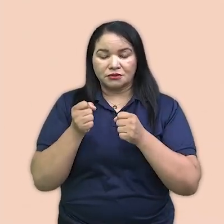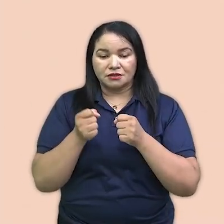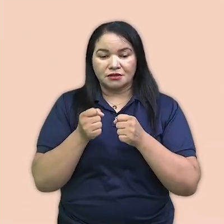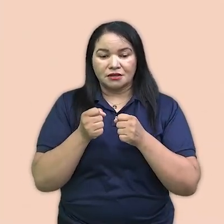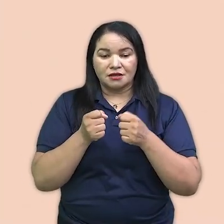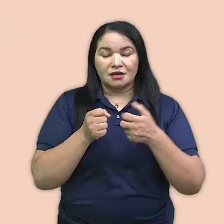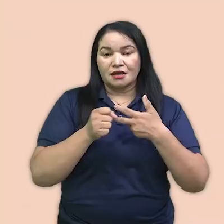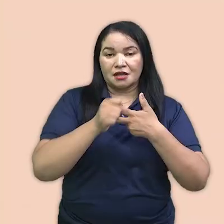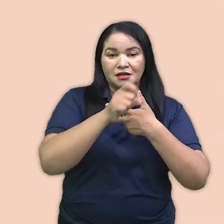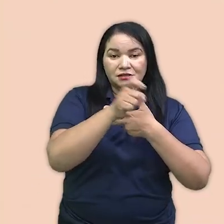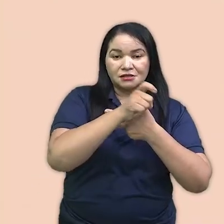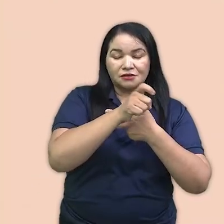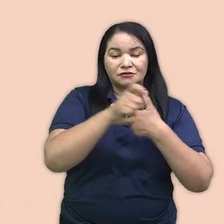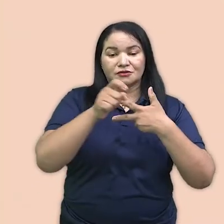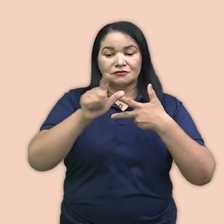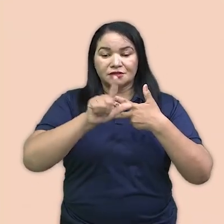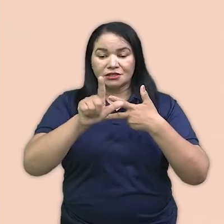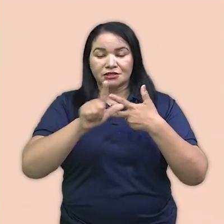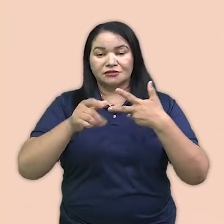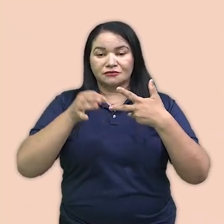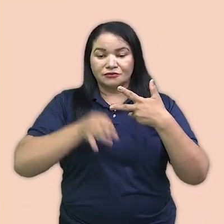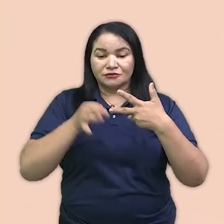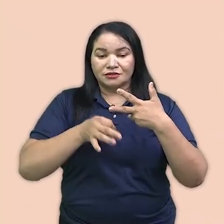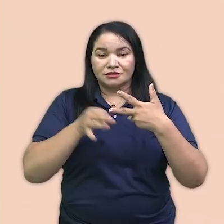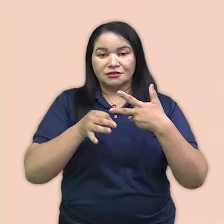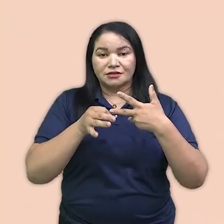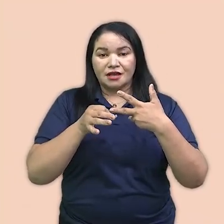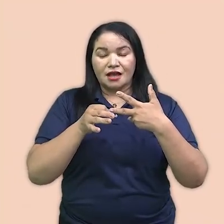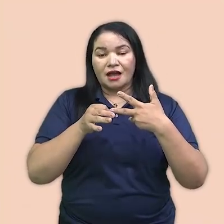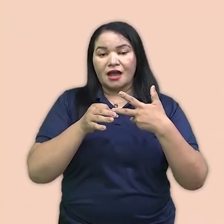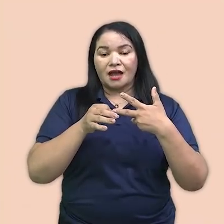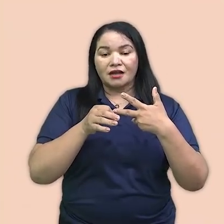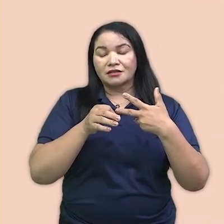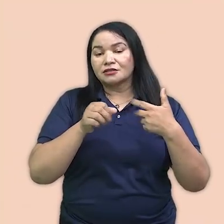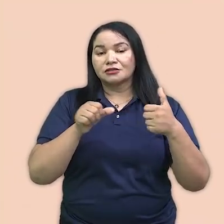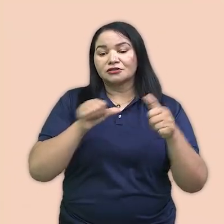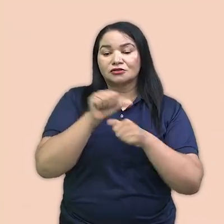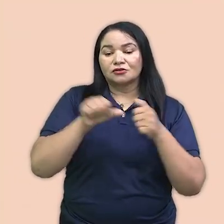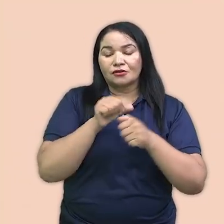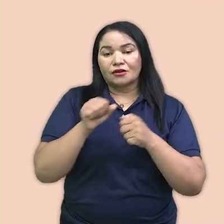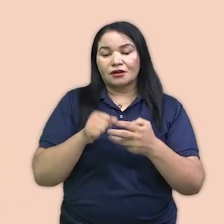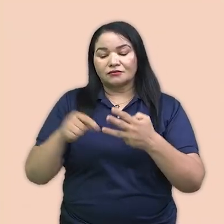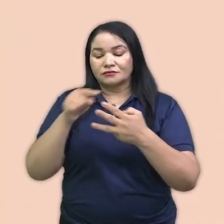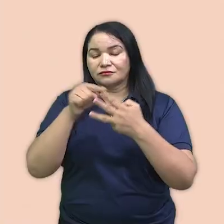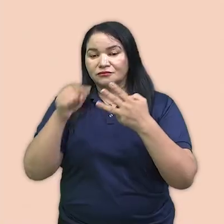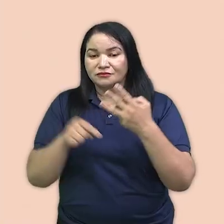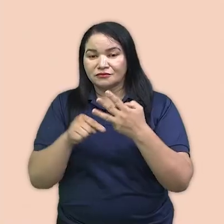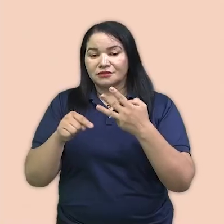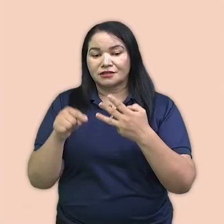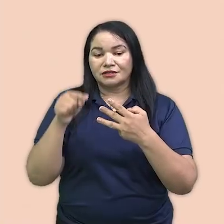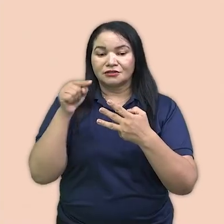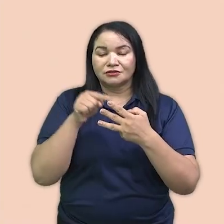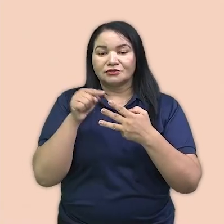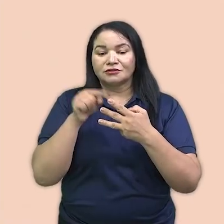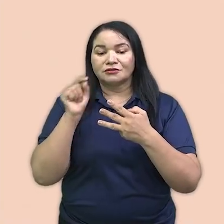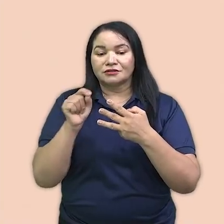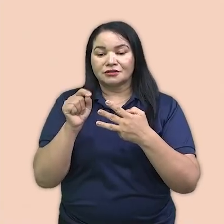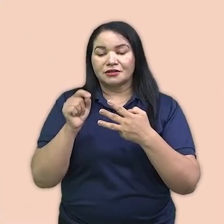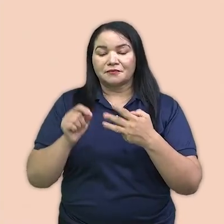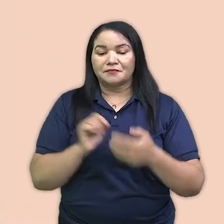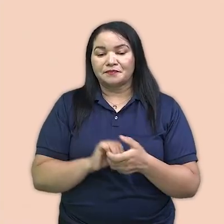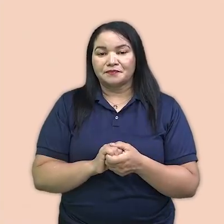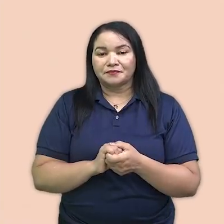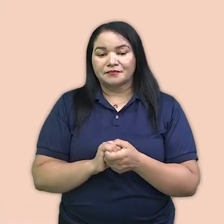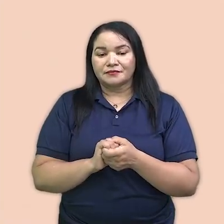o poder executivo, legislativo e judiciário. É bom prestar muita atenção nisso daí. Mas Norberto Bobbio fala para